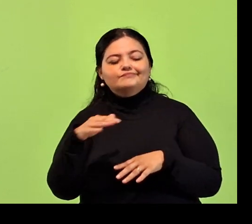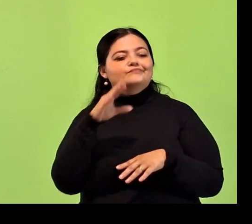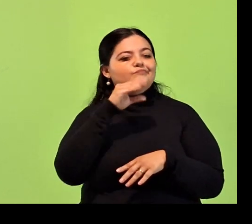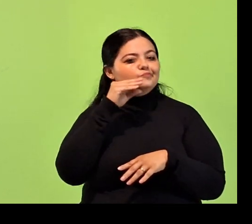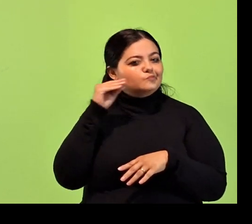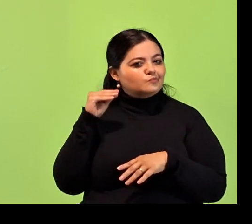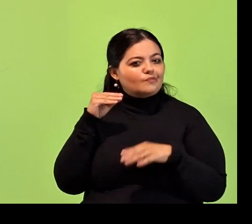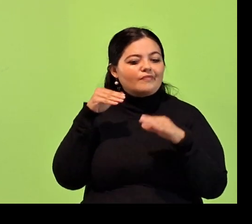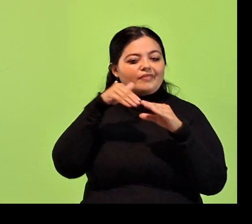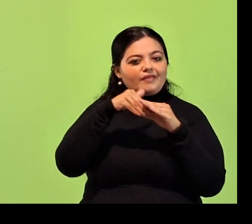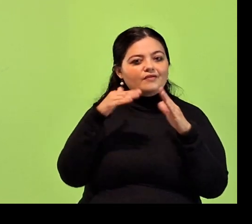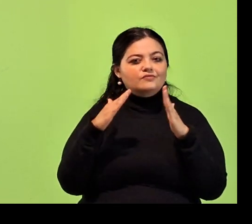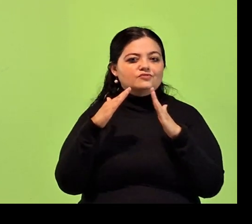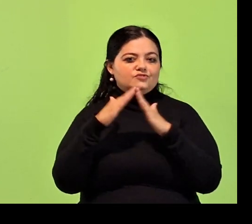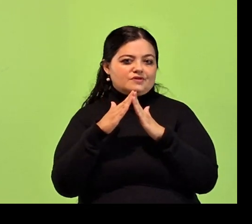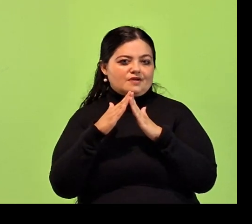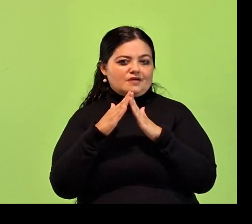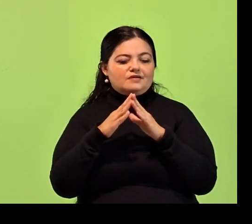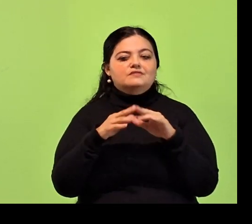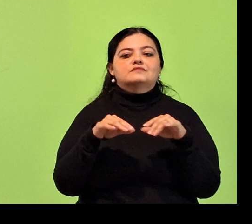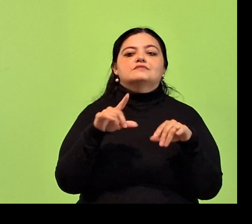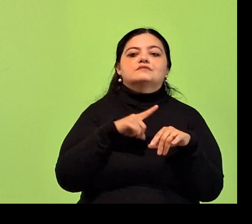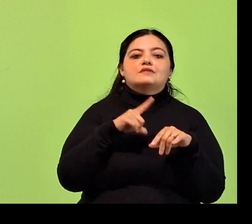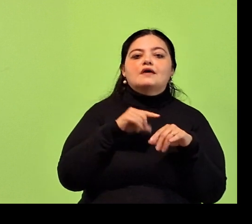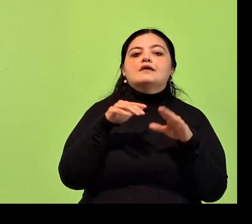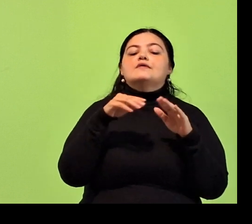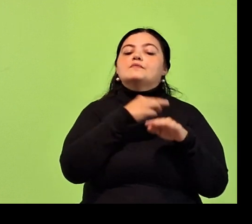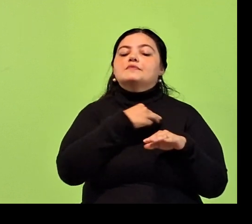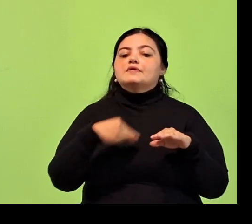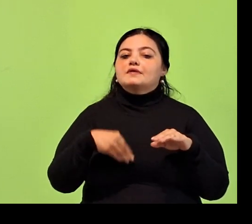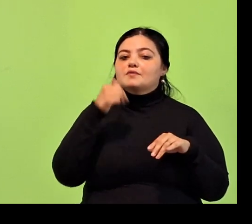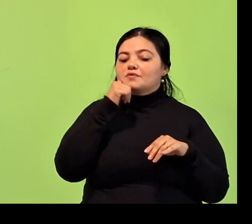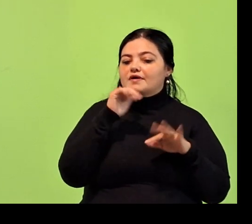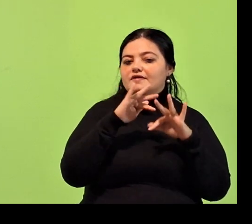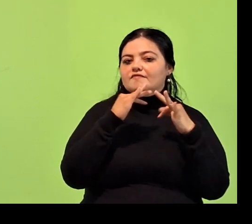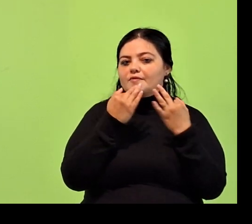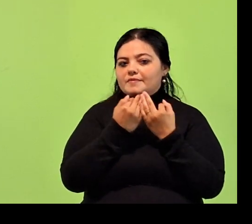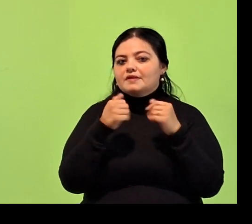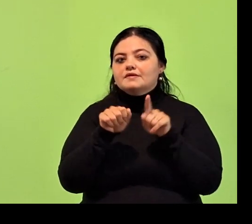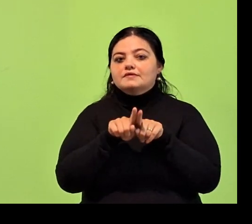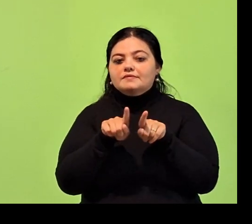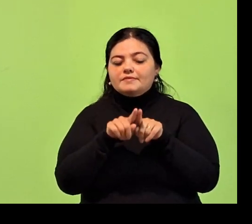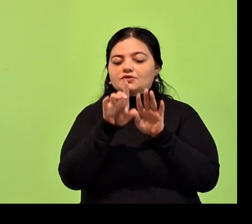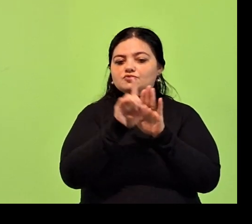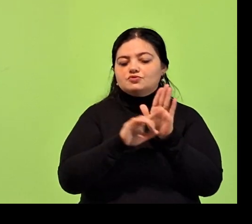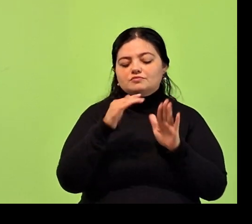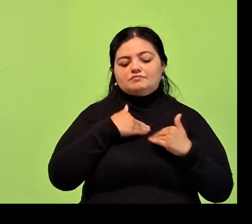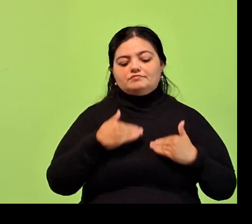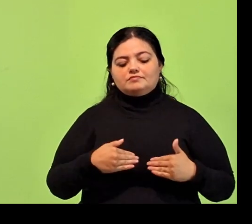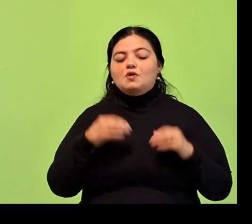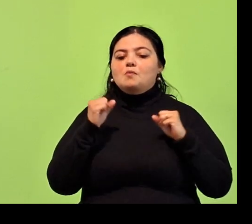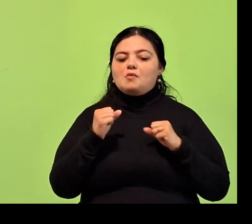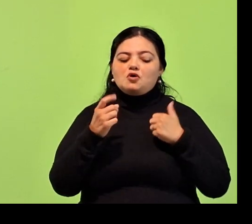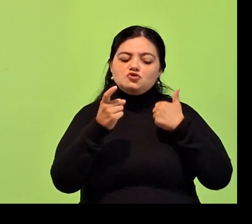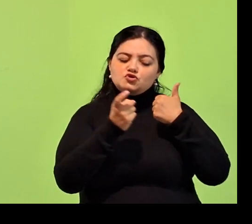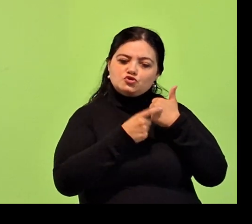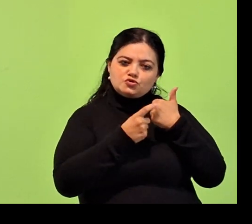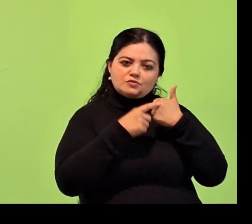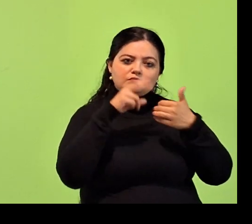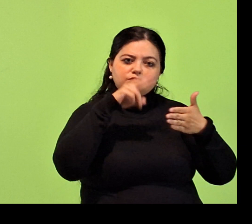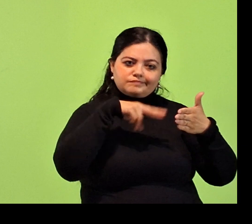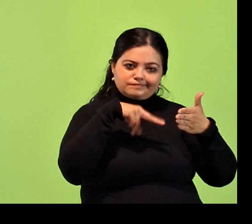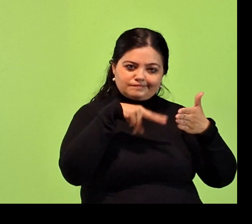artigo é do Ministério da Mulher, da Família e dos Direitos Humanos e também está disponível para ser consultado aqui, é só clicar. E eu